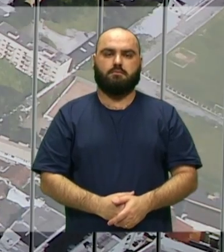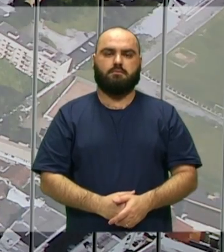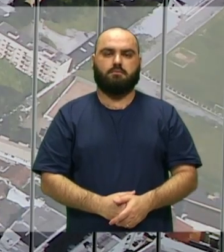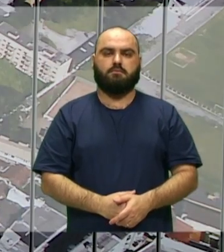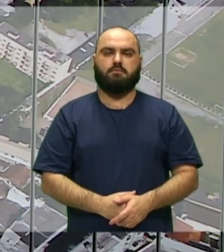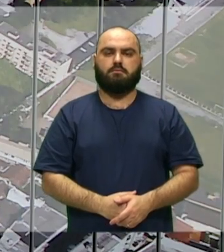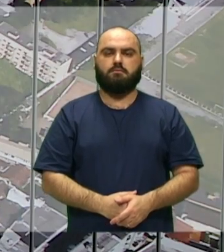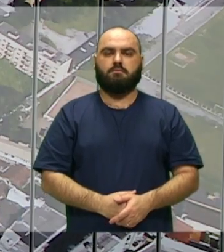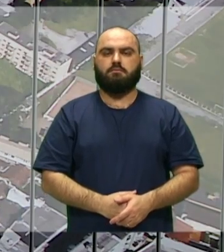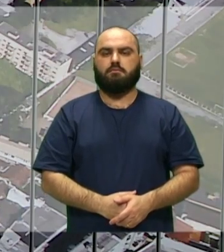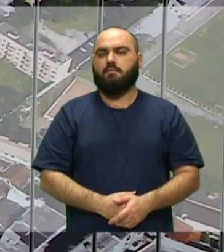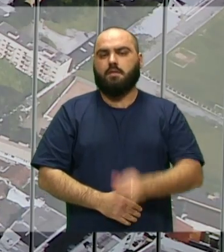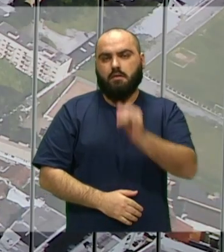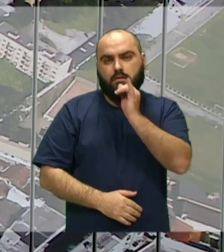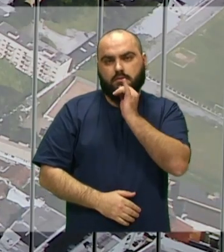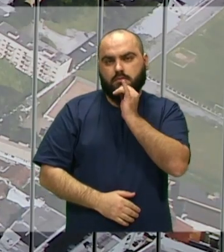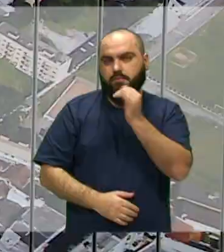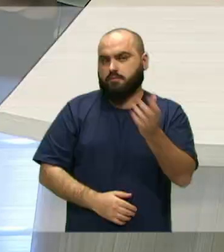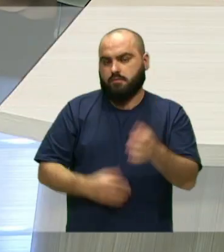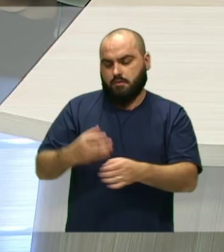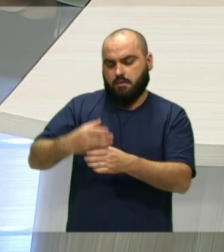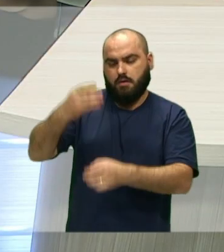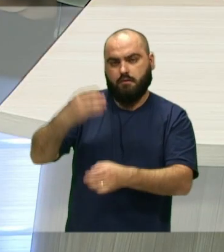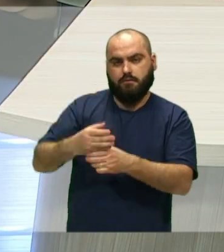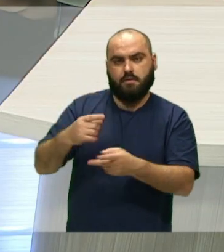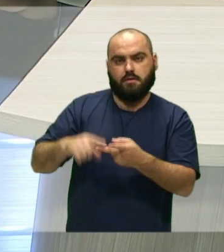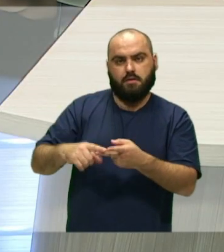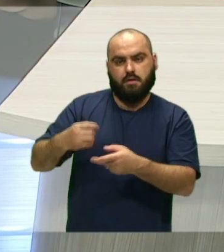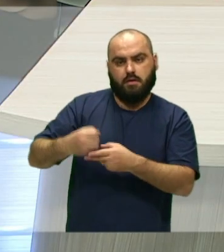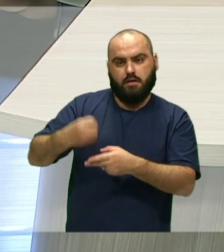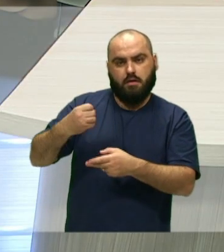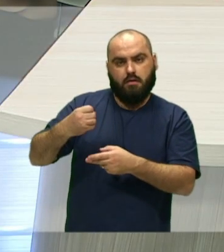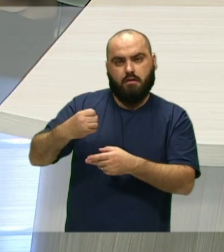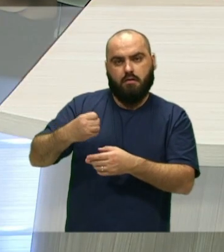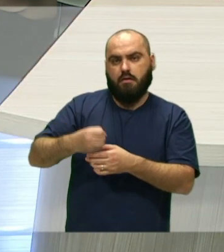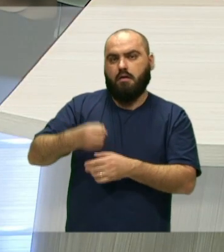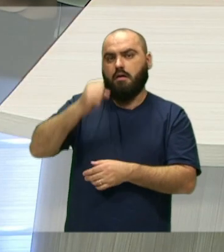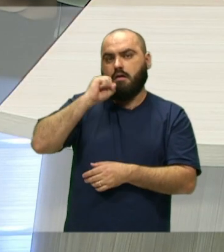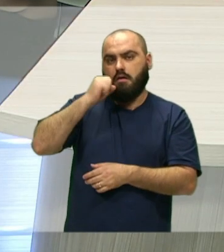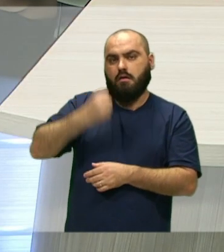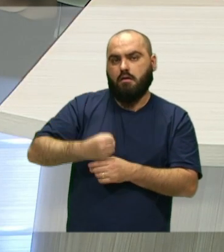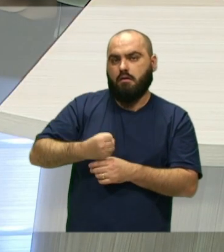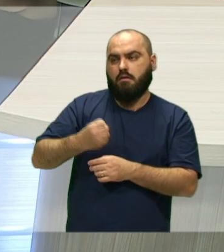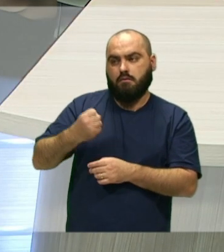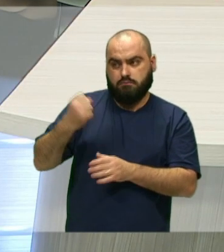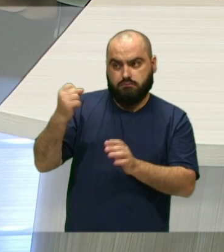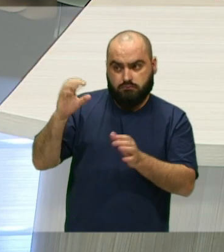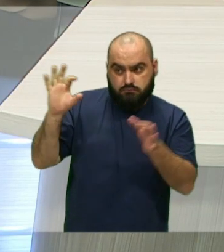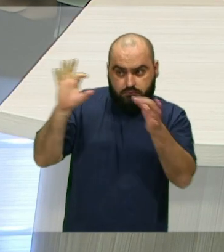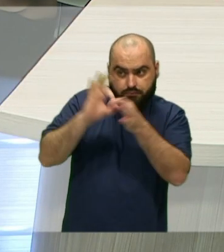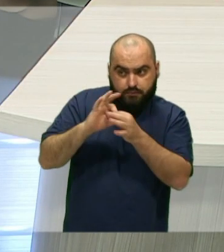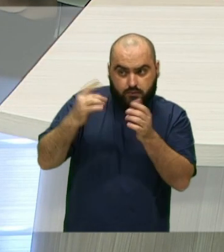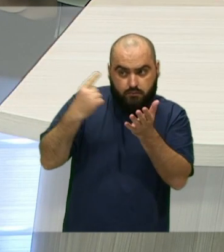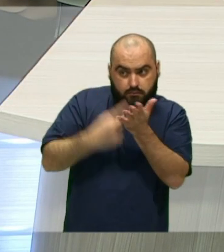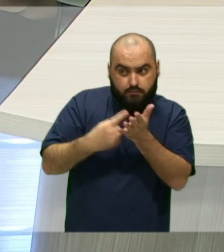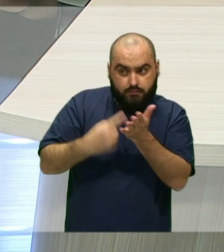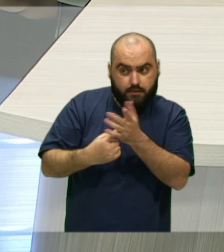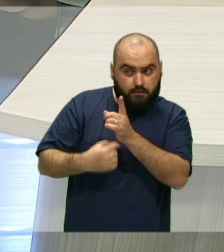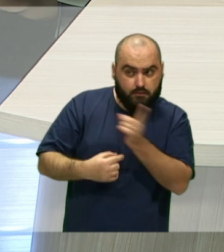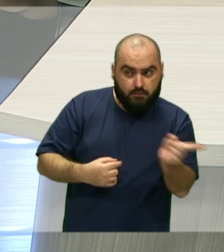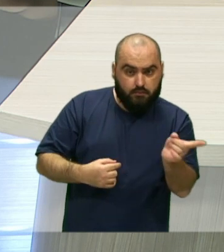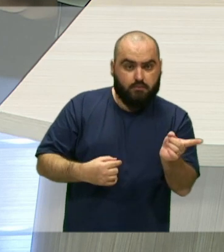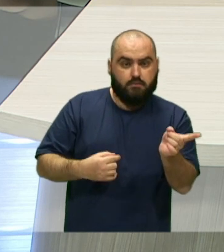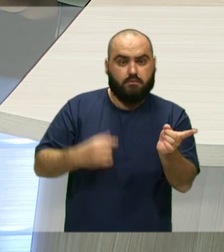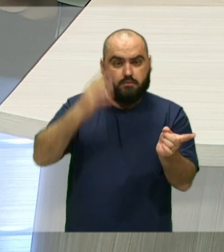do ano como a questão das garrafinhas das canecas elas se enquadram aqui ou são ações extras elas de uso